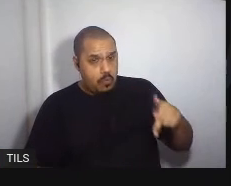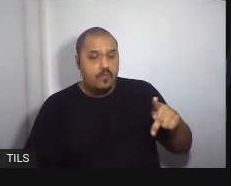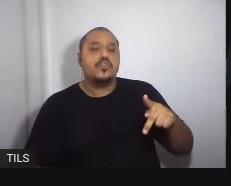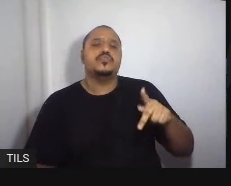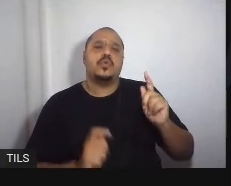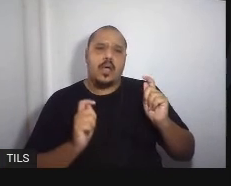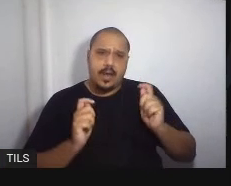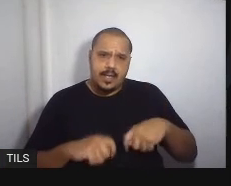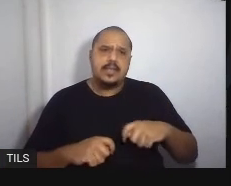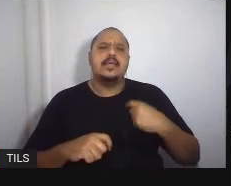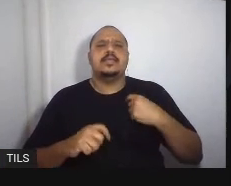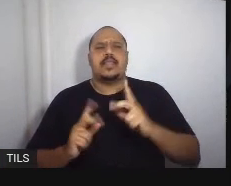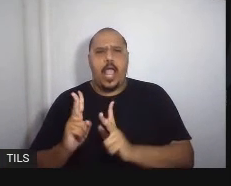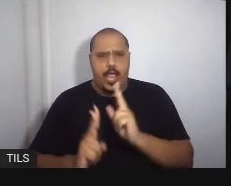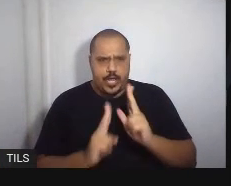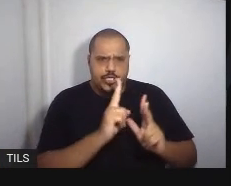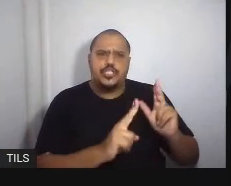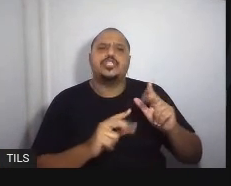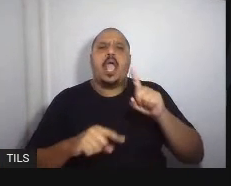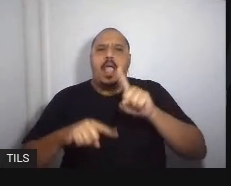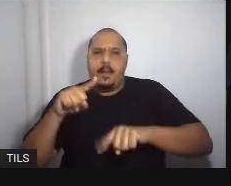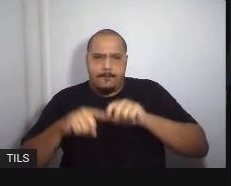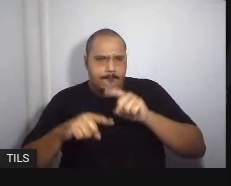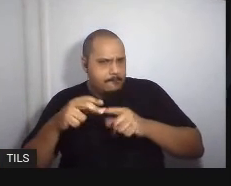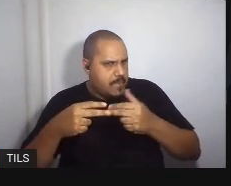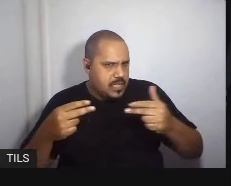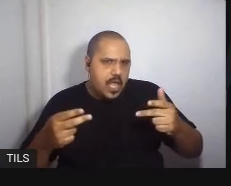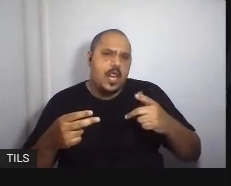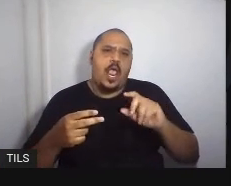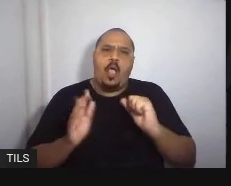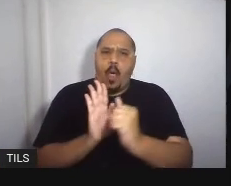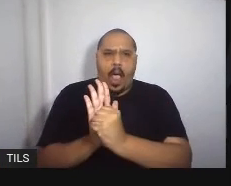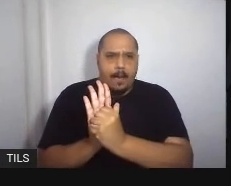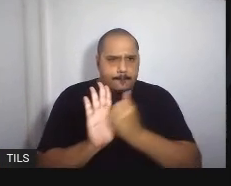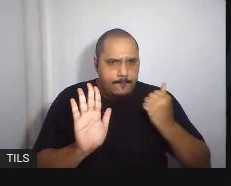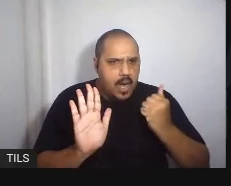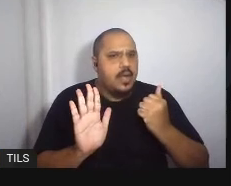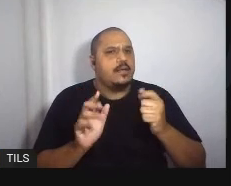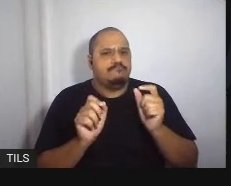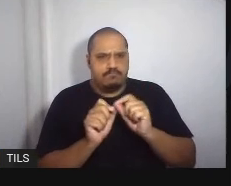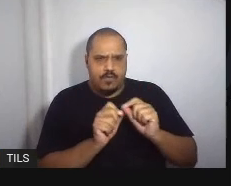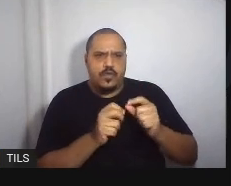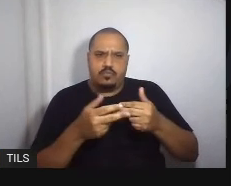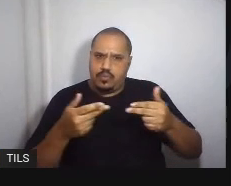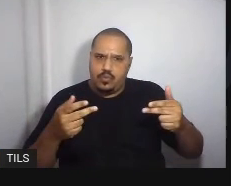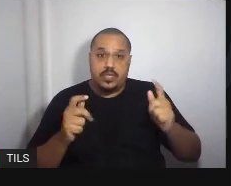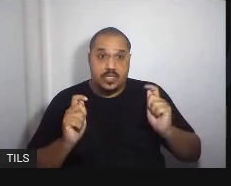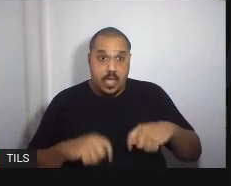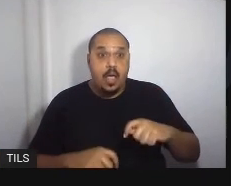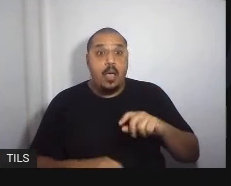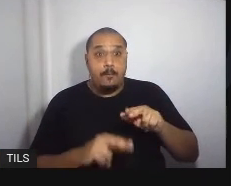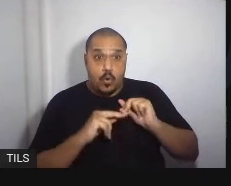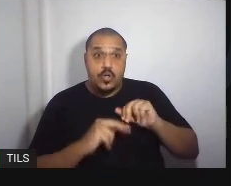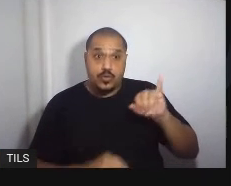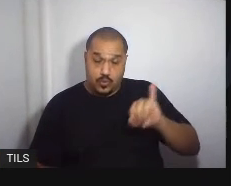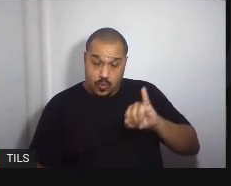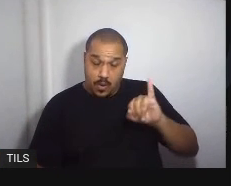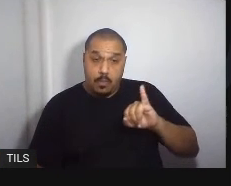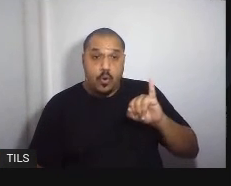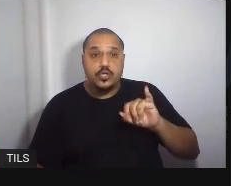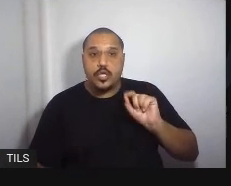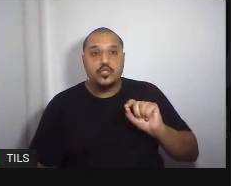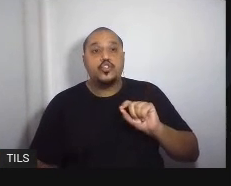foram enviados, a apagar eventualmente algum material. Então, é interessante que só os membros da comissão local